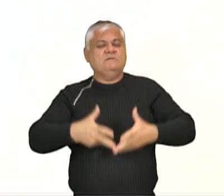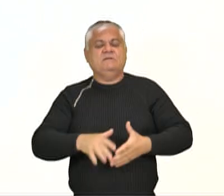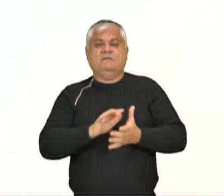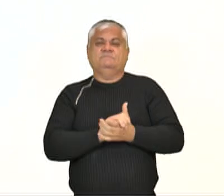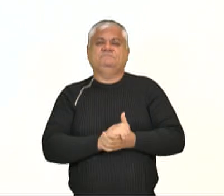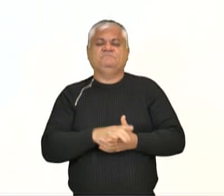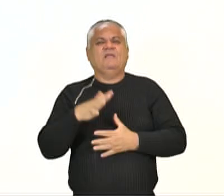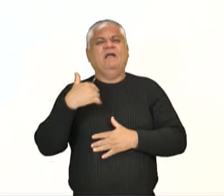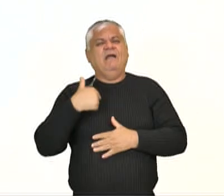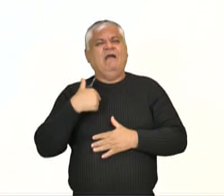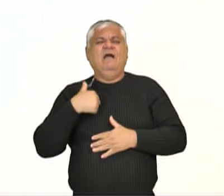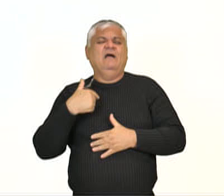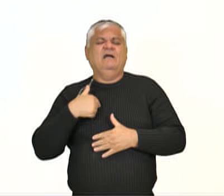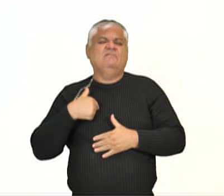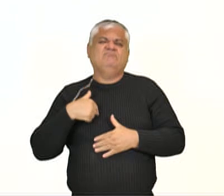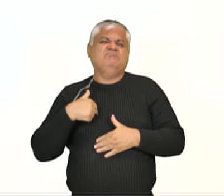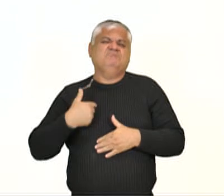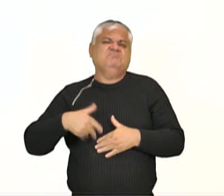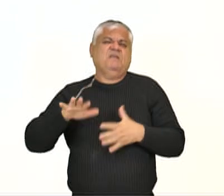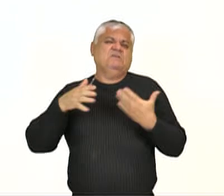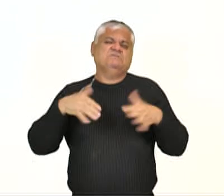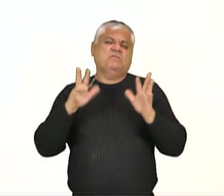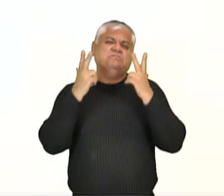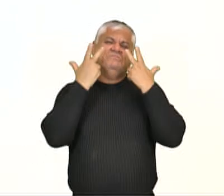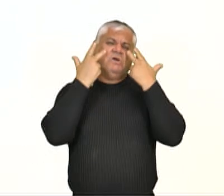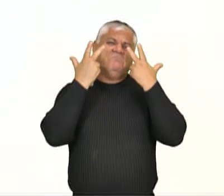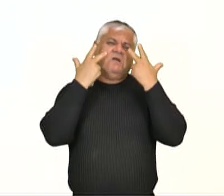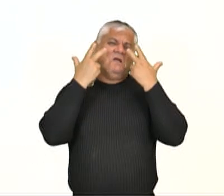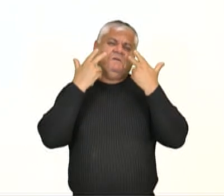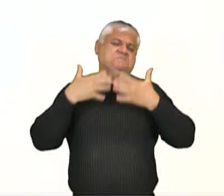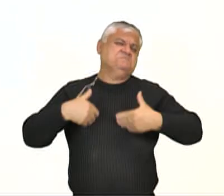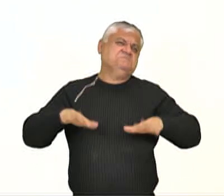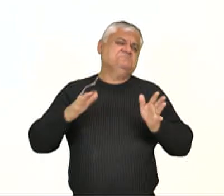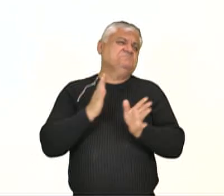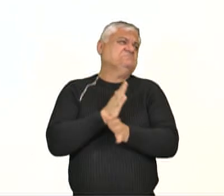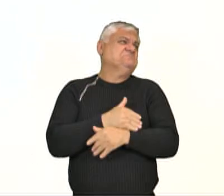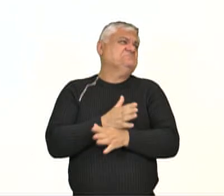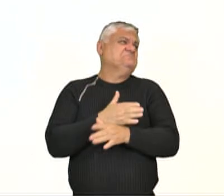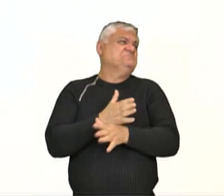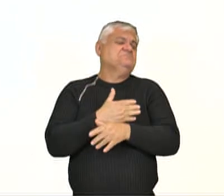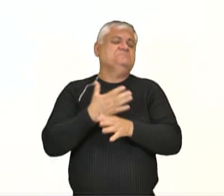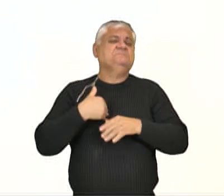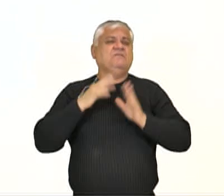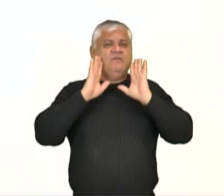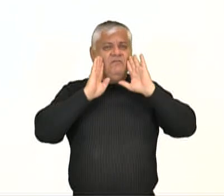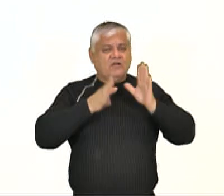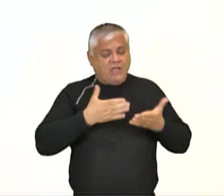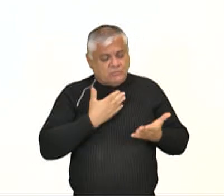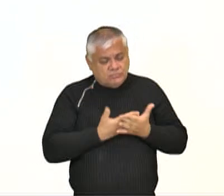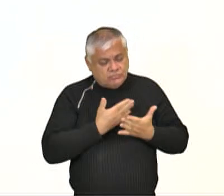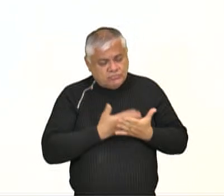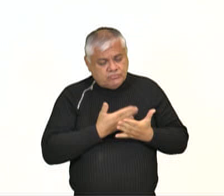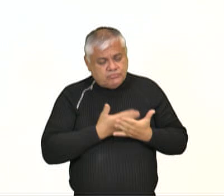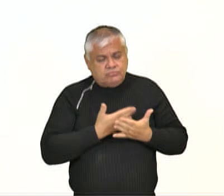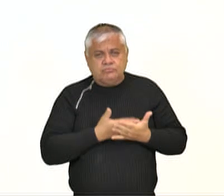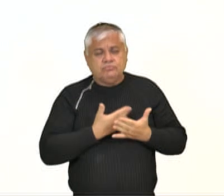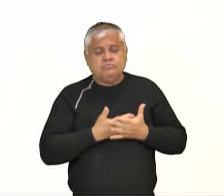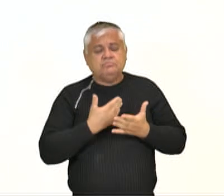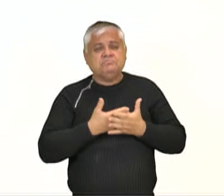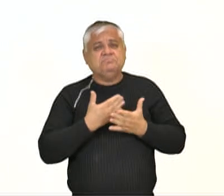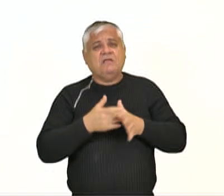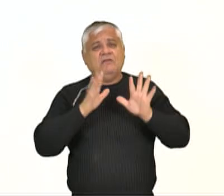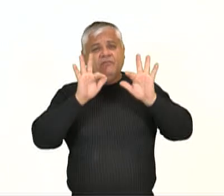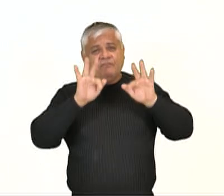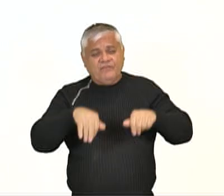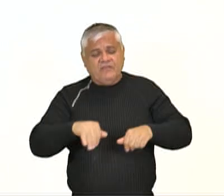eu vou deixar as coisas seguirem o curso delas e vou me concentrar estudando e esperando que tudo vai terminar